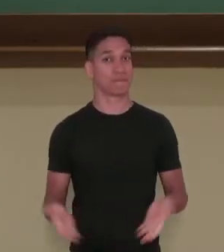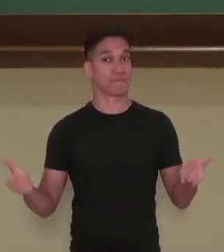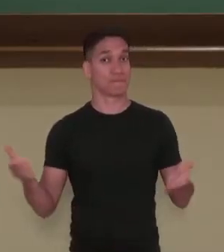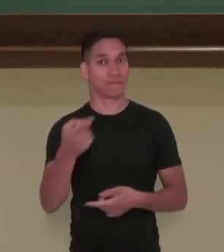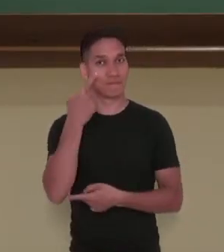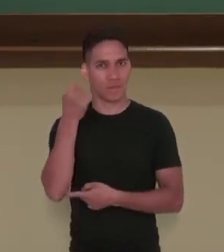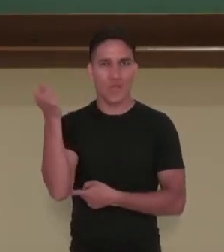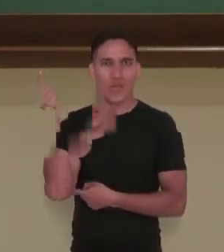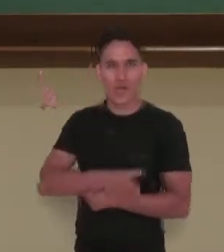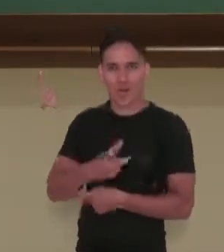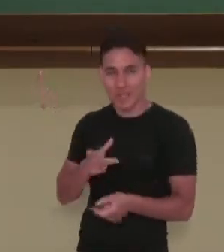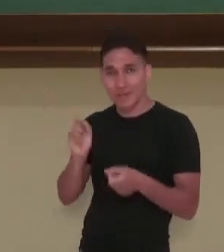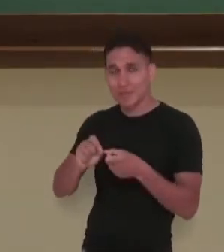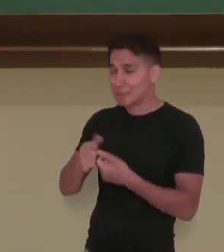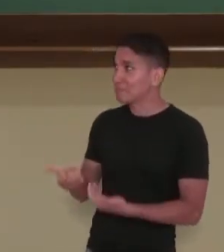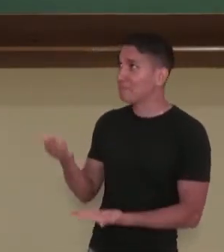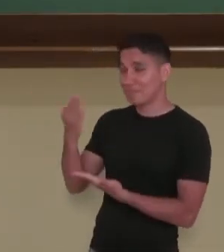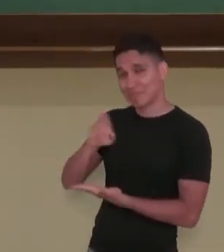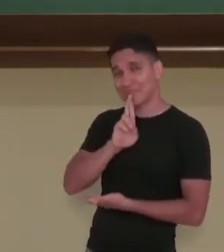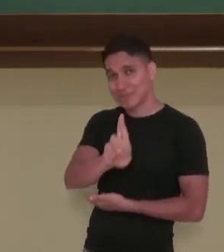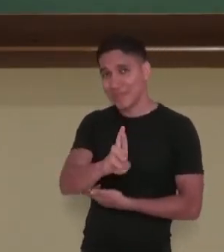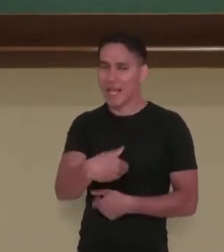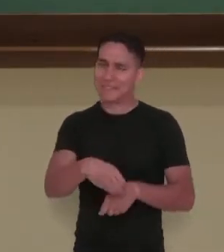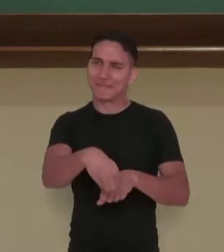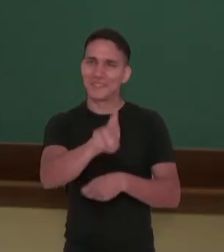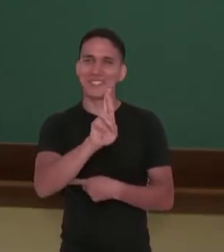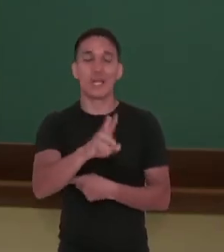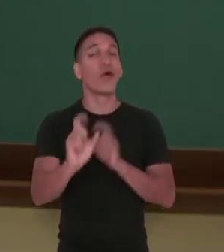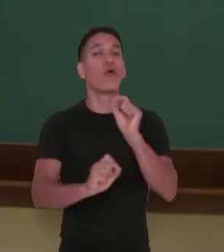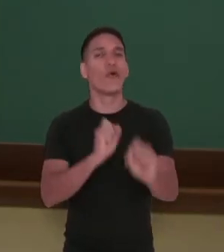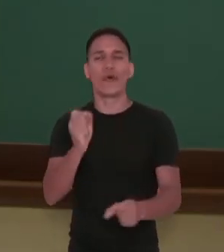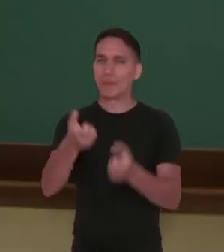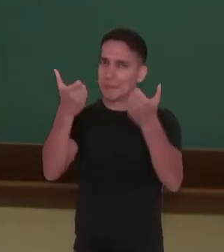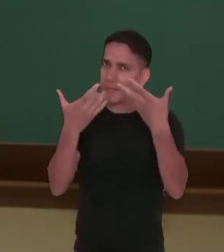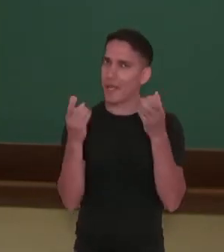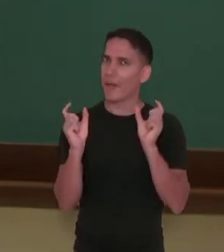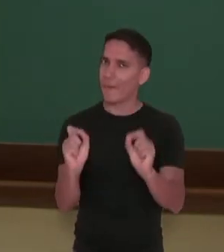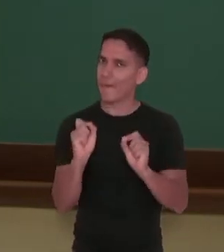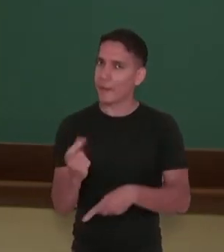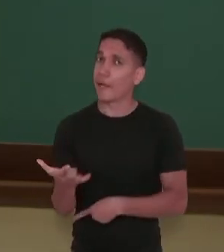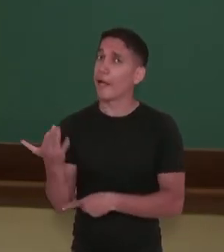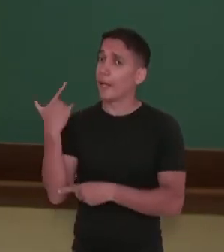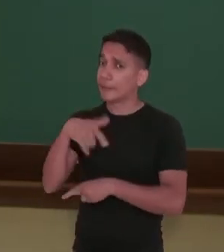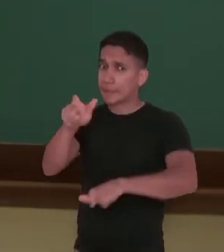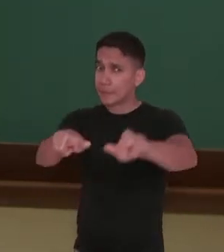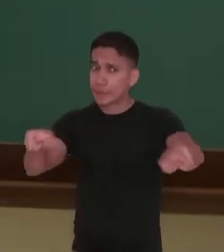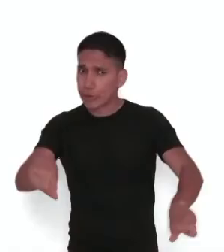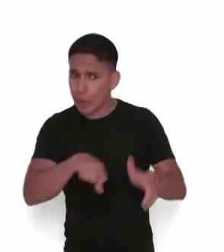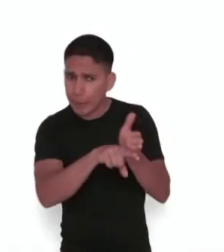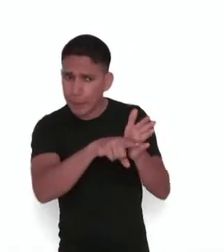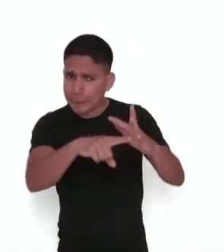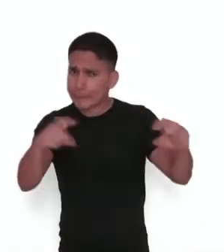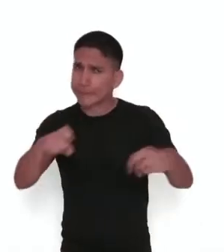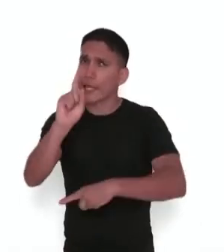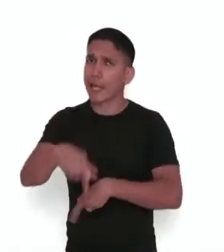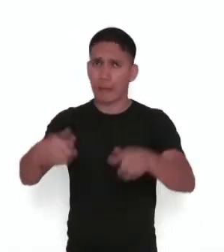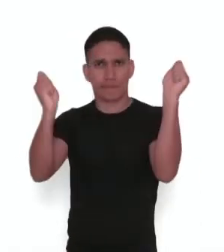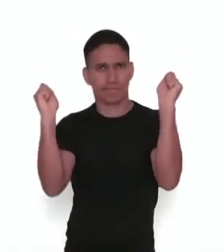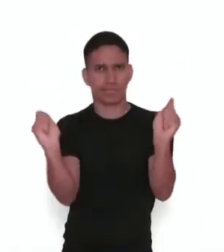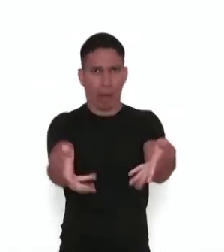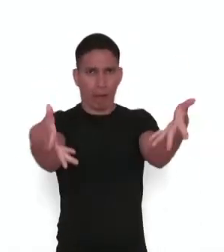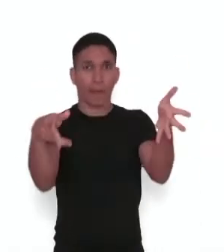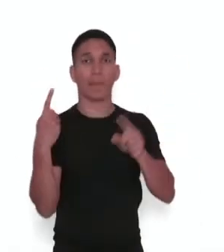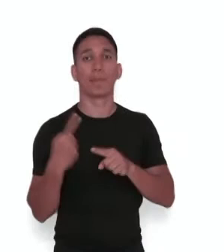E aí, galera, conseguiu fazer a atividade? Como sugestão de resposta, direi que eles eram considerados feiticeiros pela